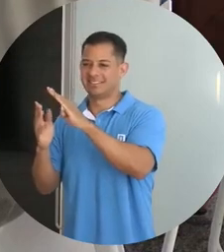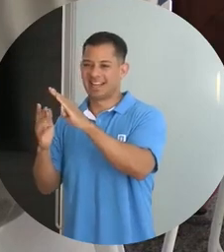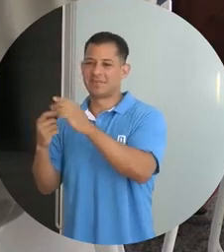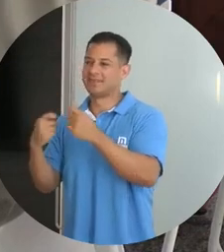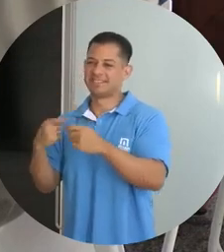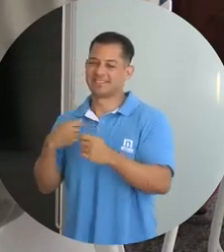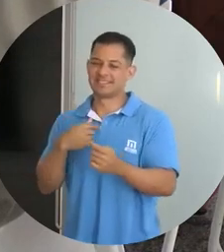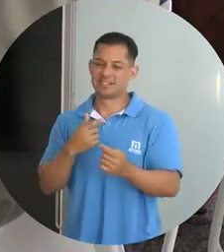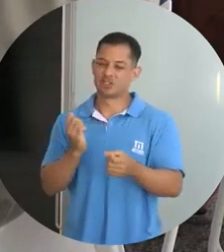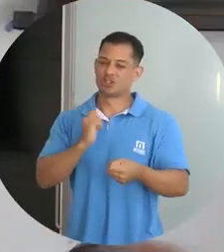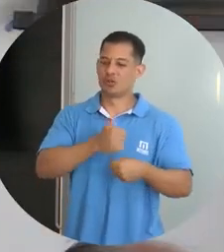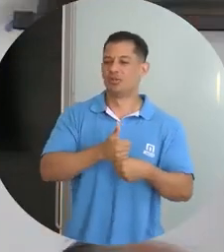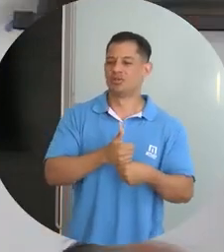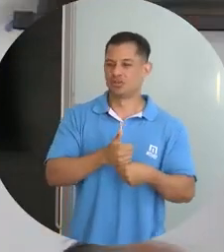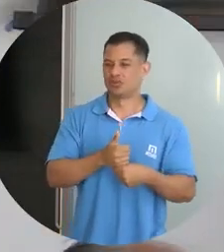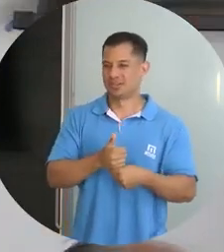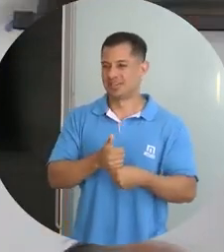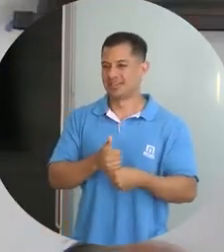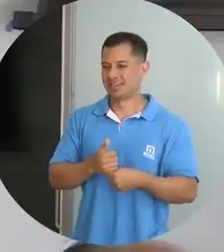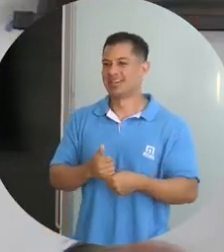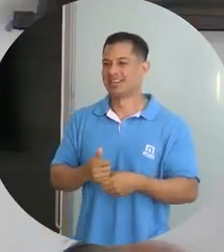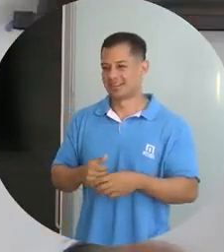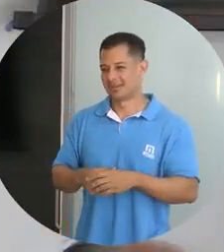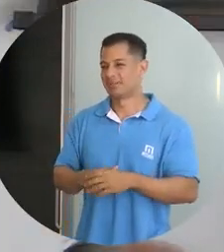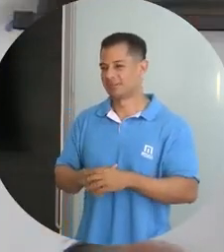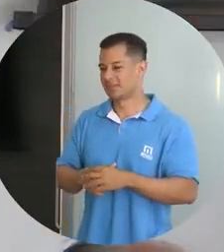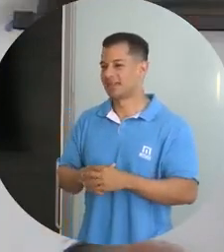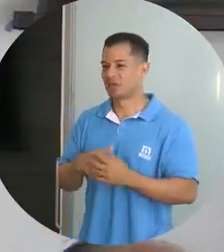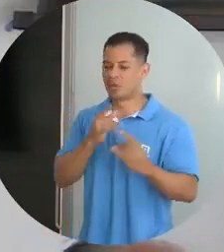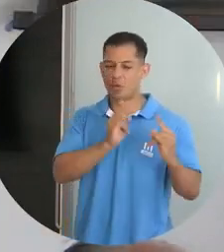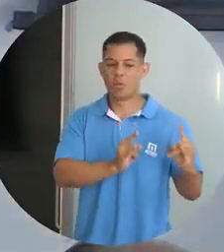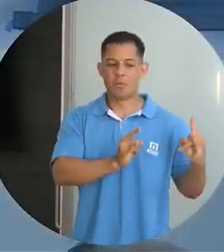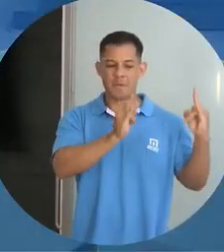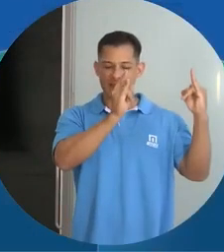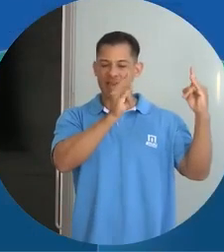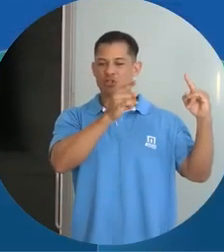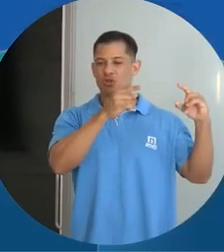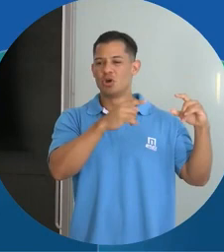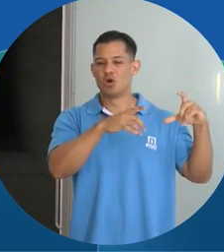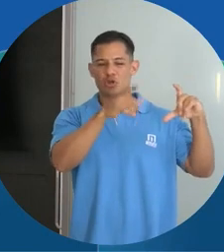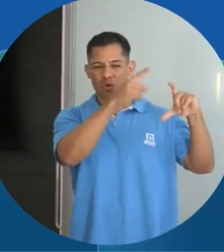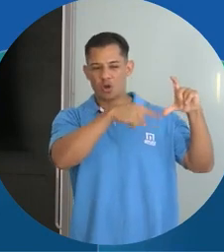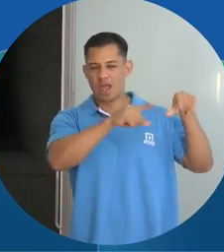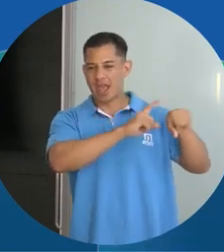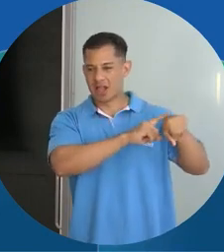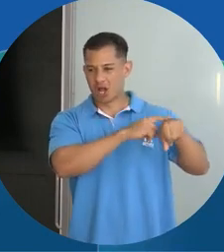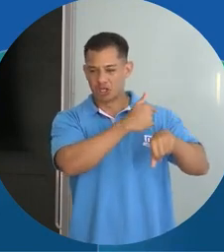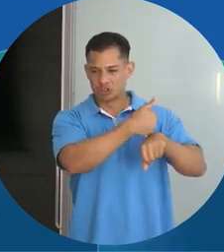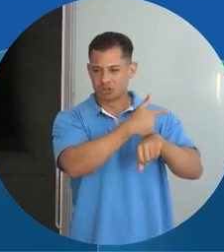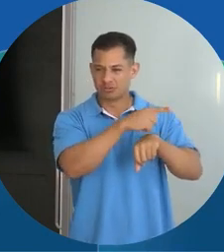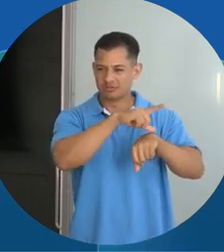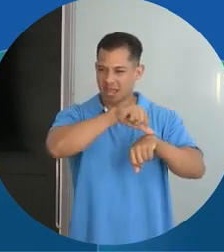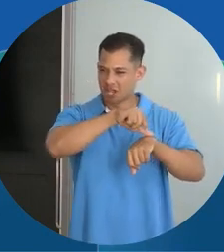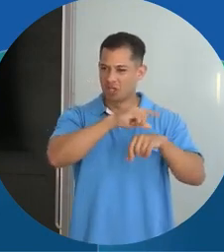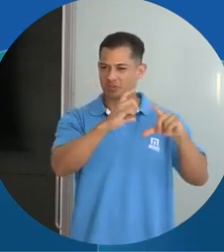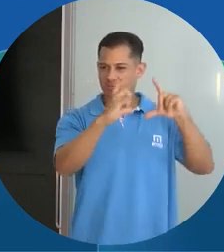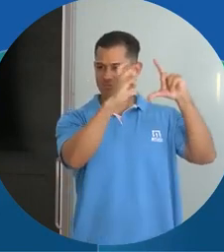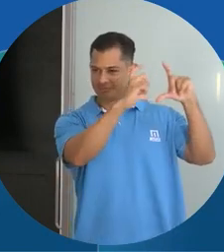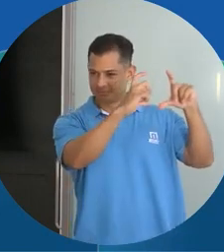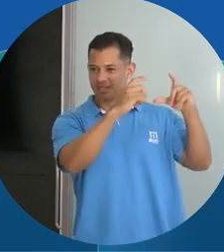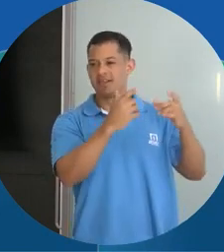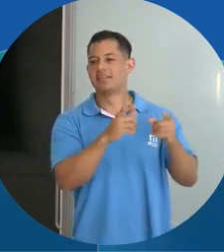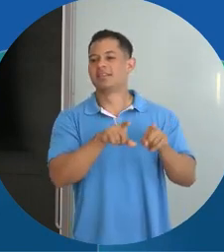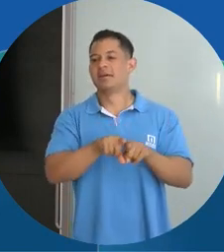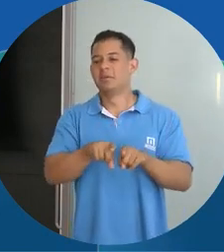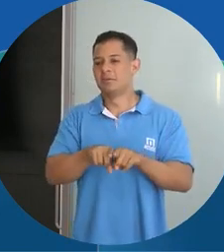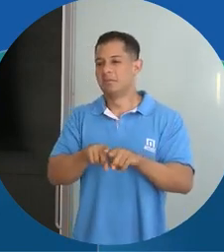estruturas tombadas aqui. Esse prédio do relógio, ele é tombado. A sede, a sede principal original,